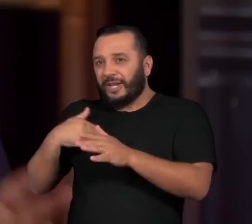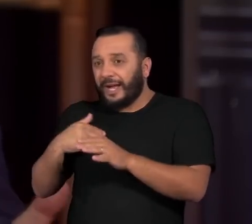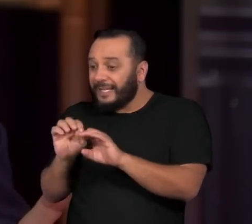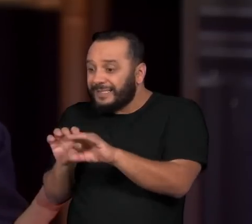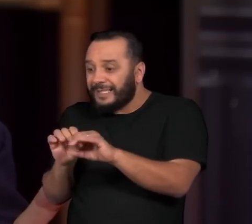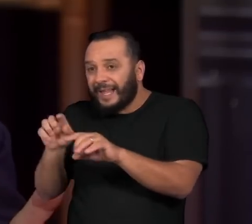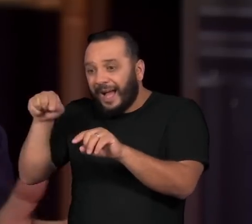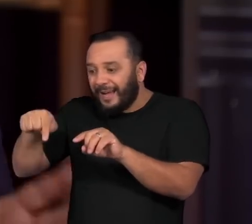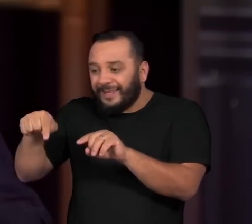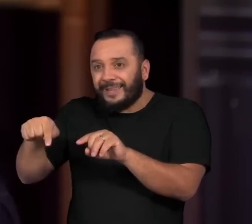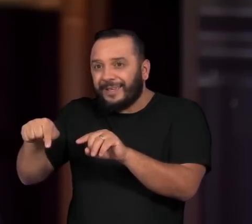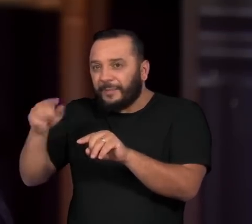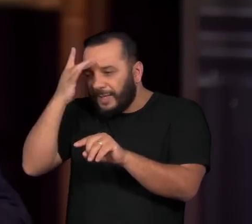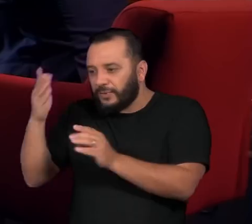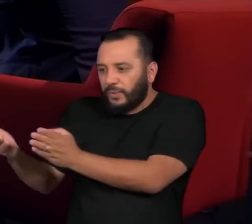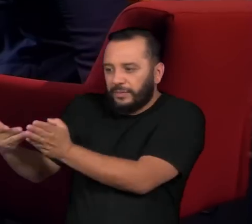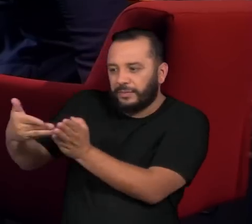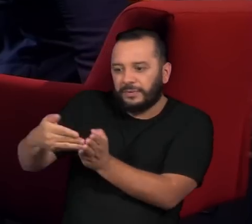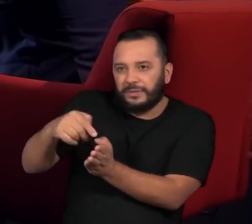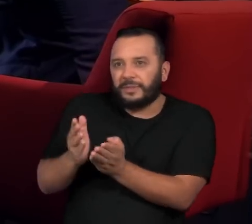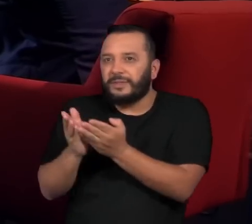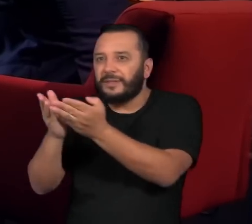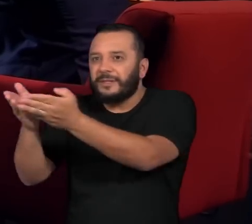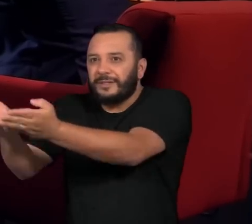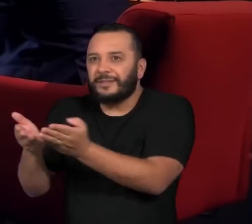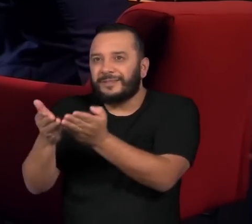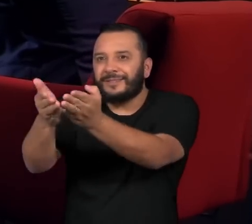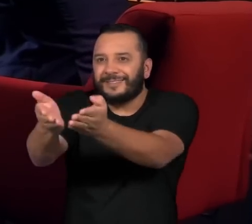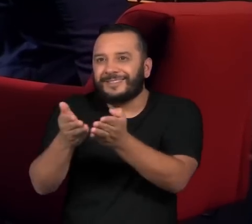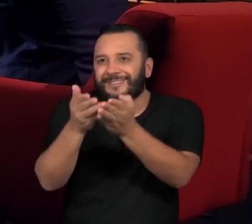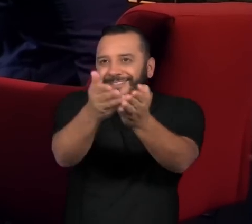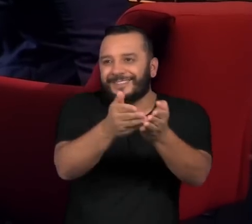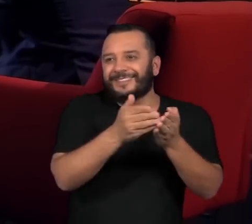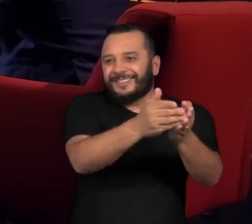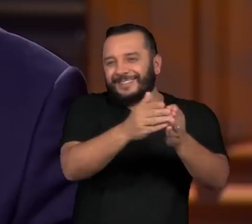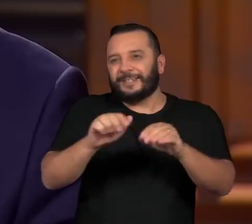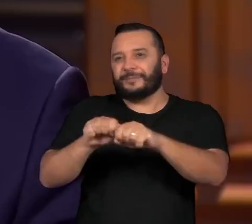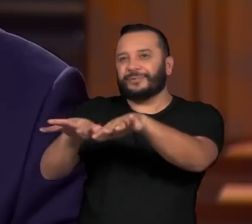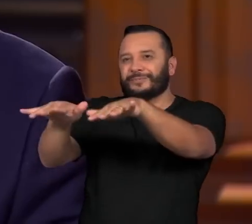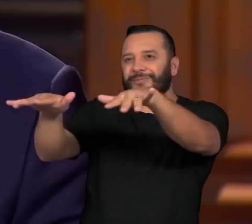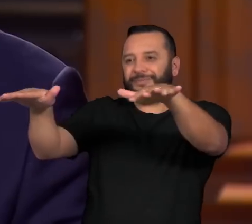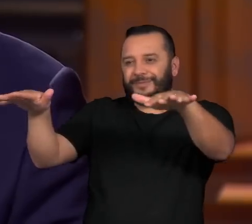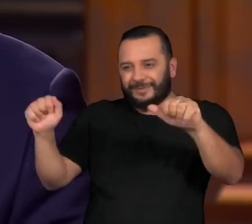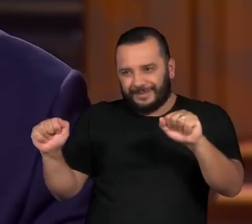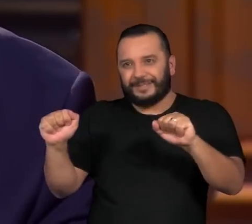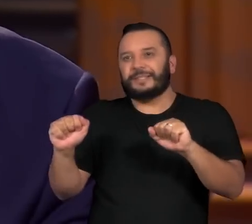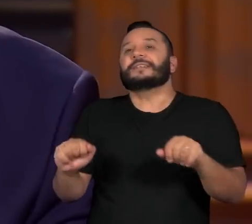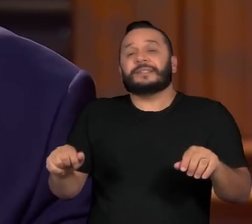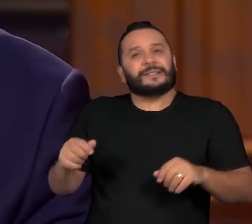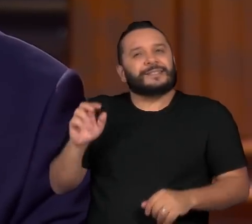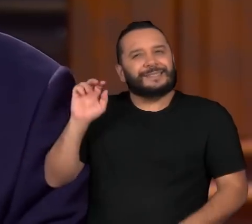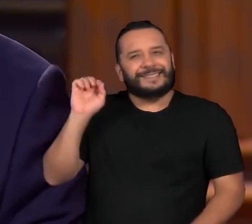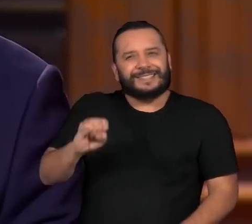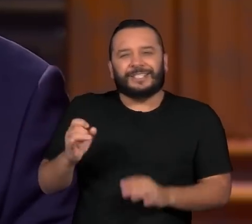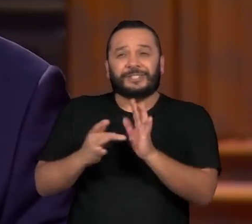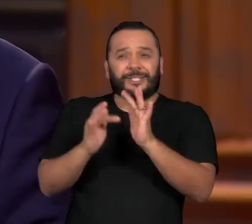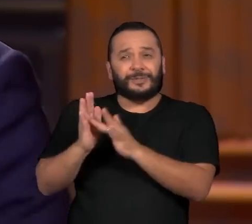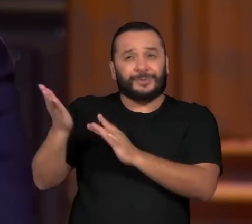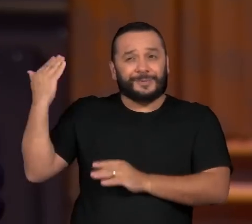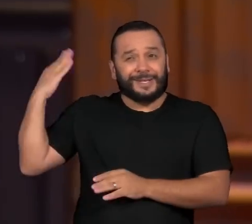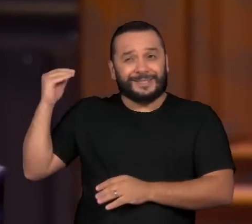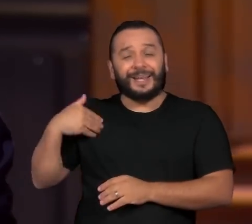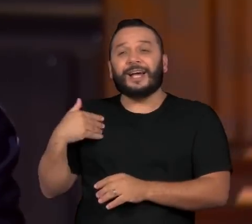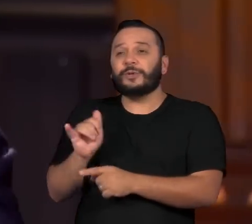Era uma rede, né? Entendeu? Um nó da rede. Agora eu te dizendo, se ele tivesse no tempo do youtuber, com certeza, ele